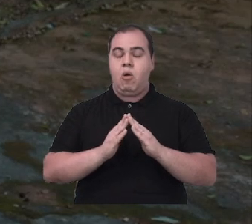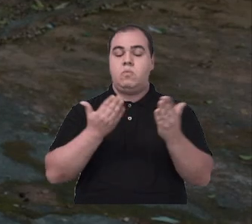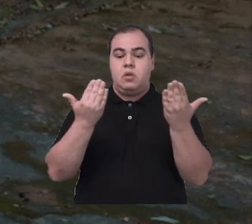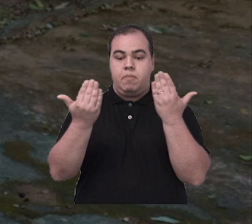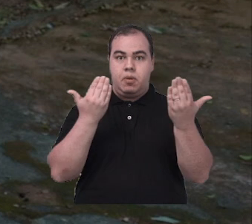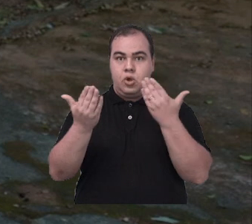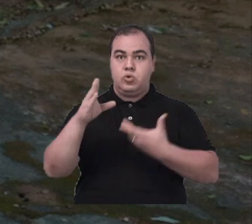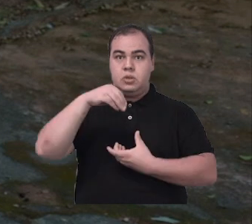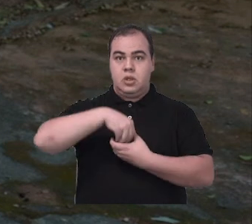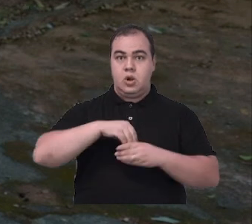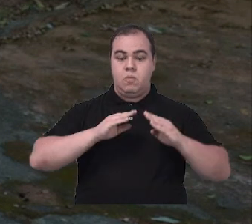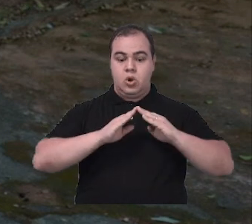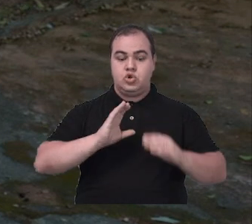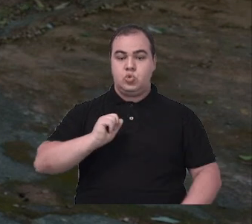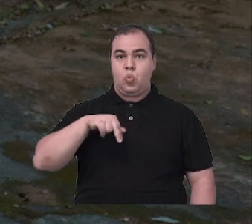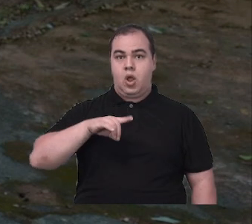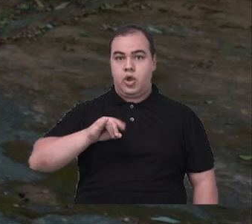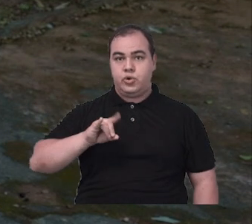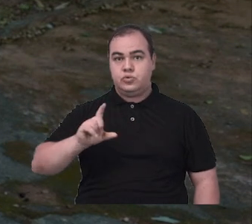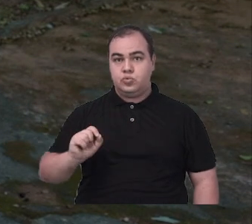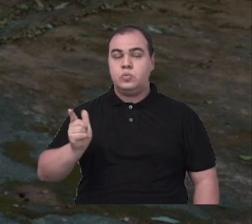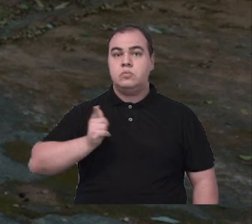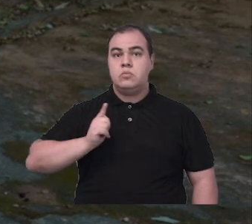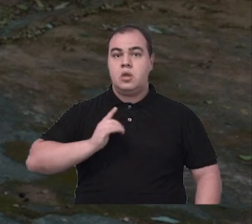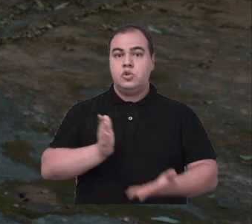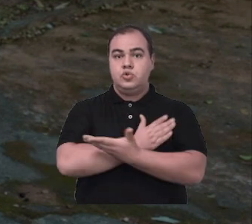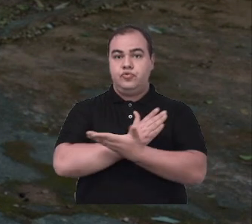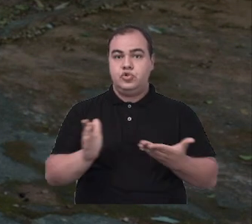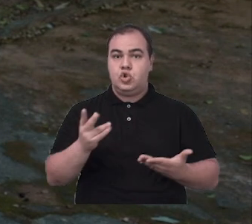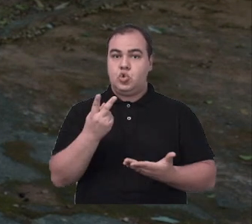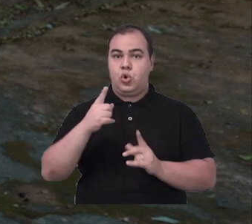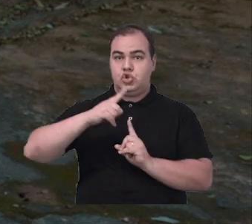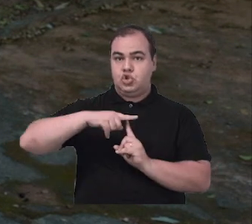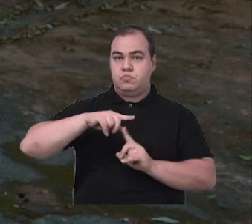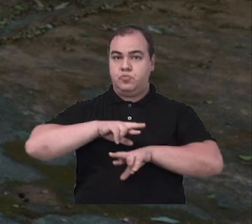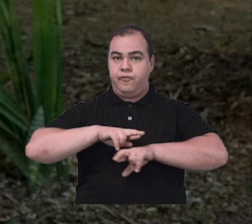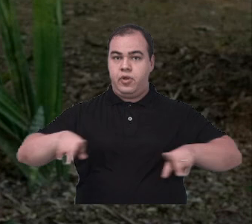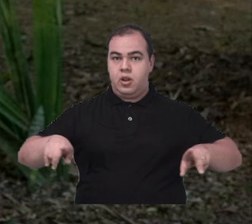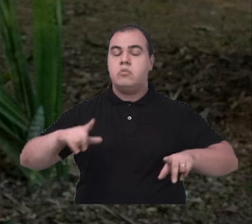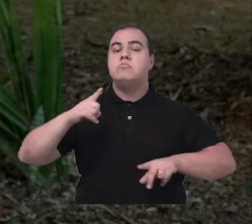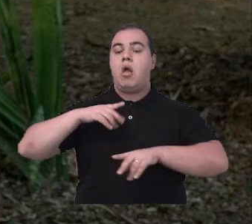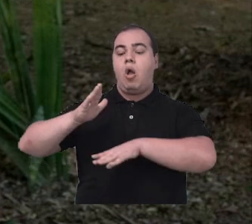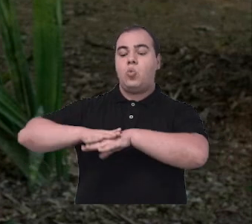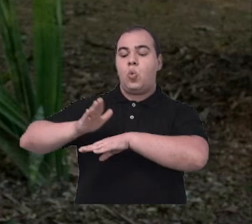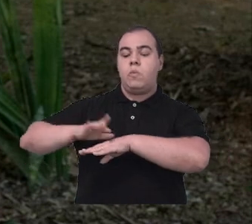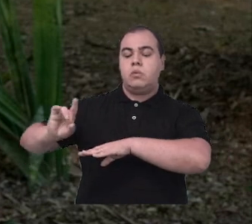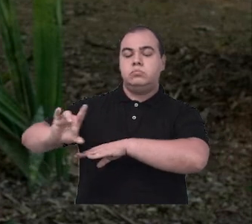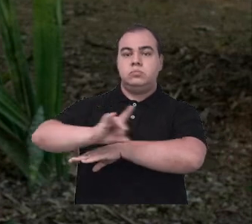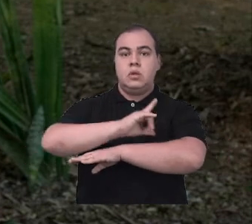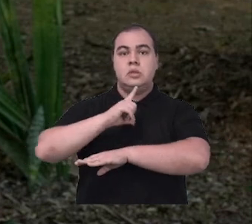entrevistados. Que seriam as moradias do Cândido Ferreira, eles são divididos em dois tipos. De acordo com